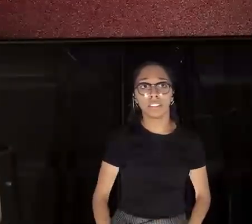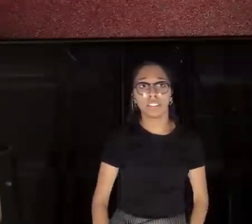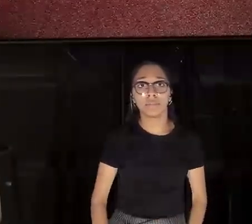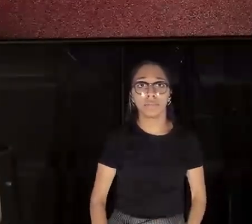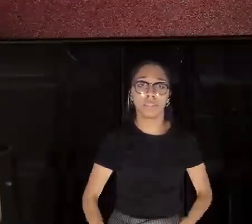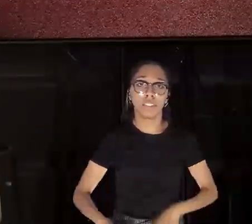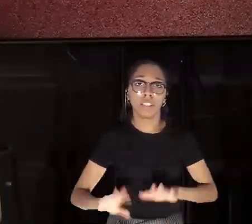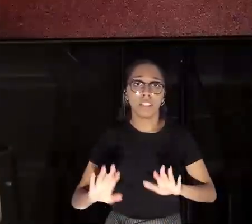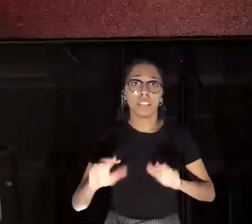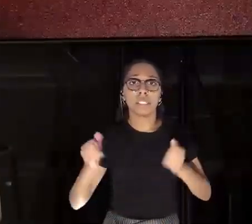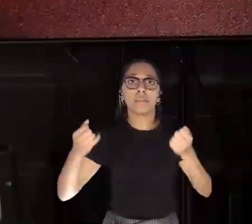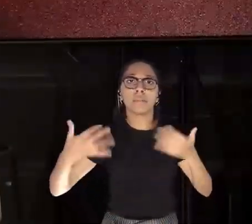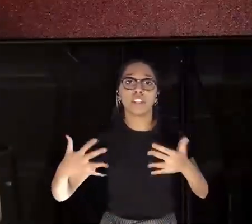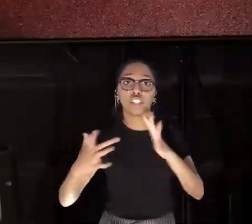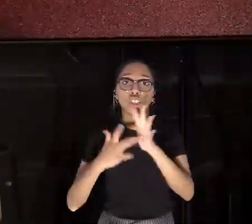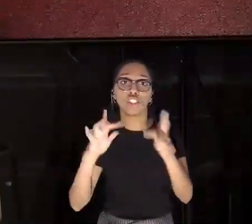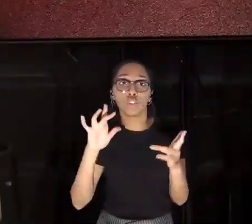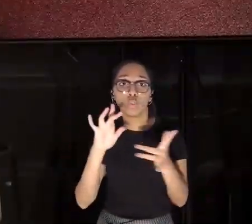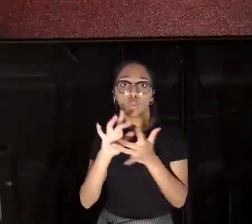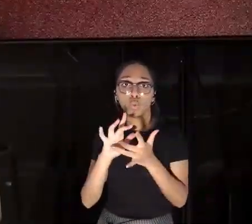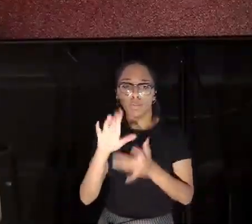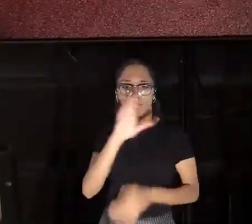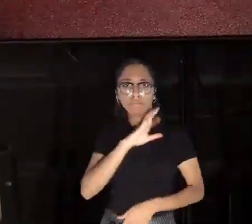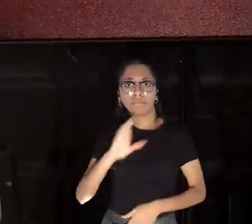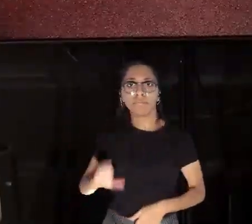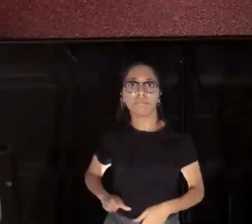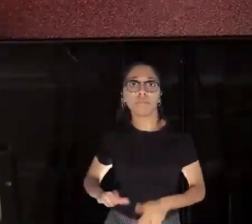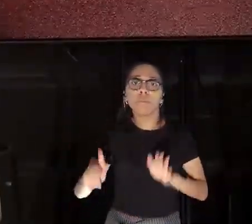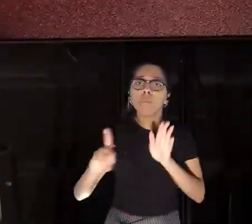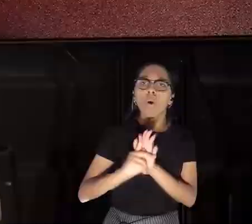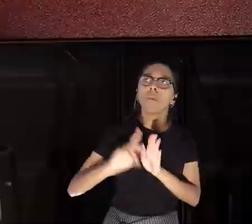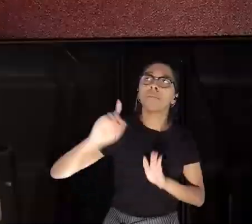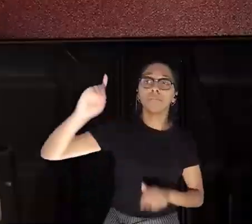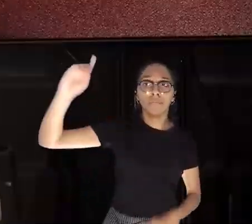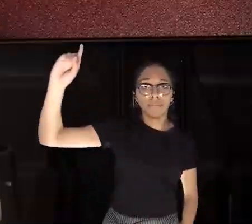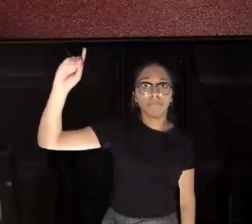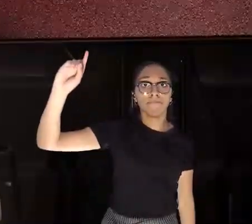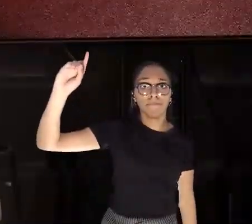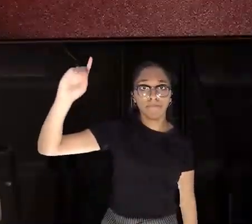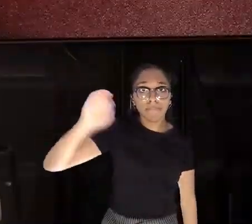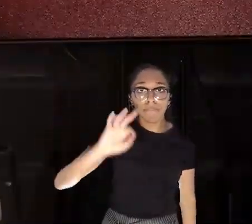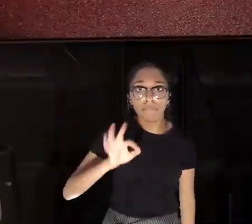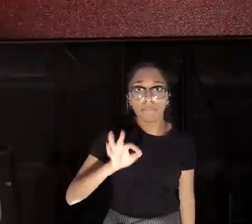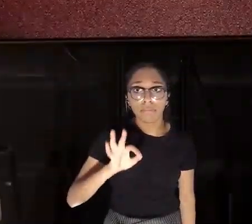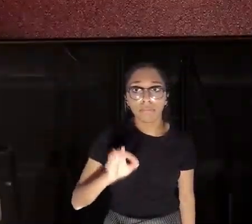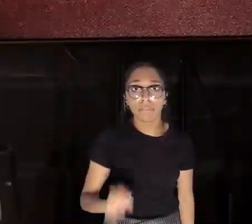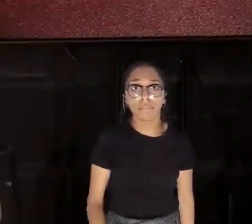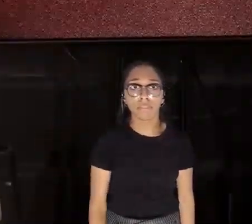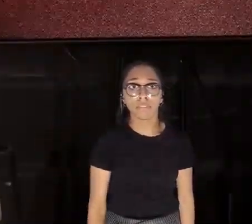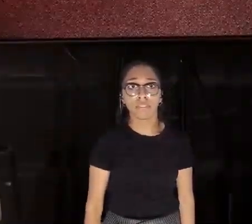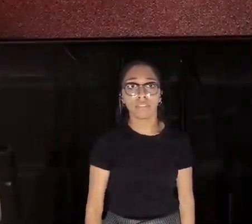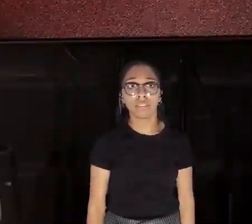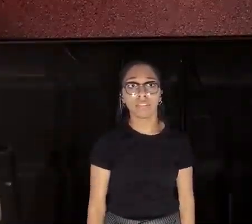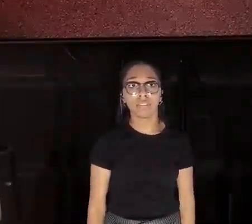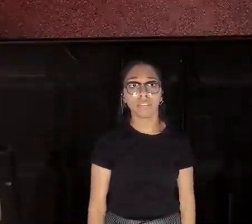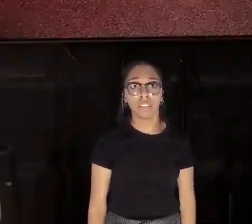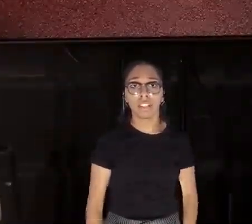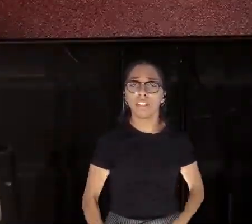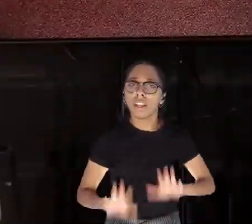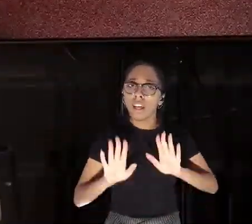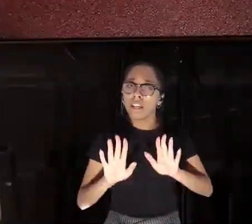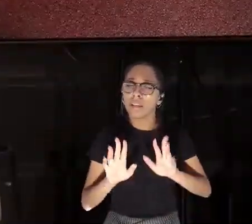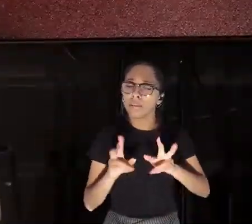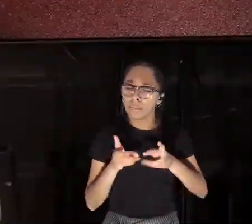Deus. Mas no exercício do seu ministério terreno, você vai ver o quanto que Jesus